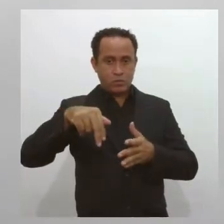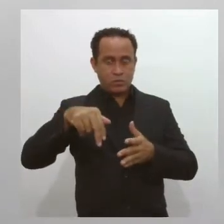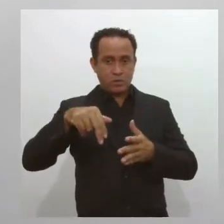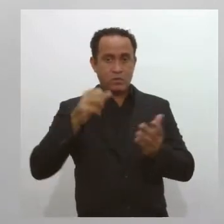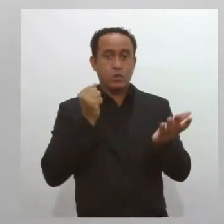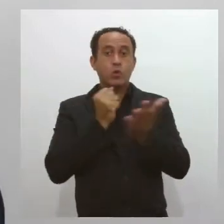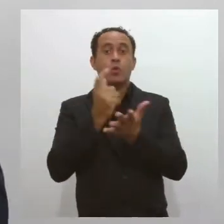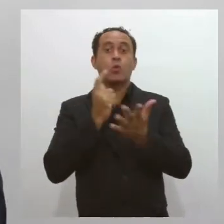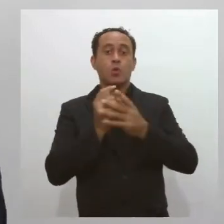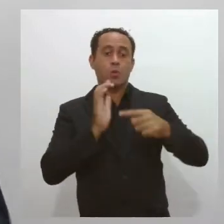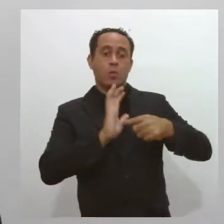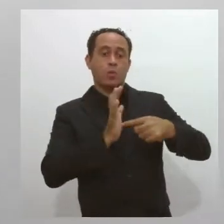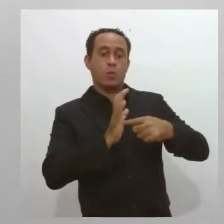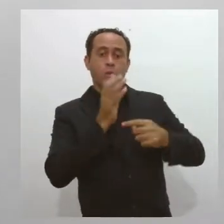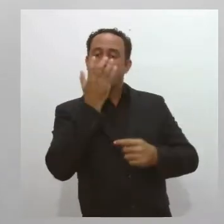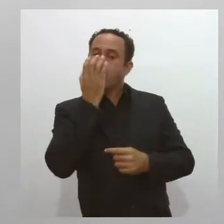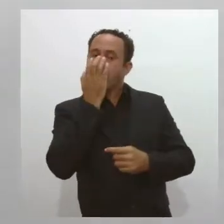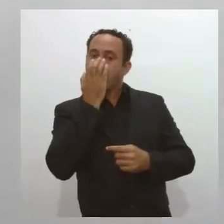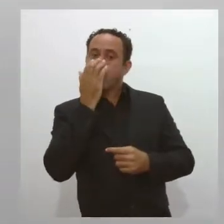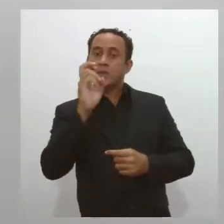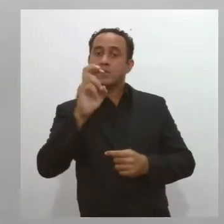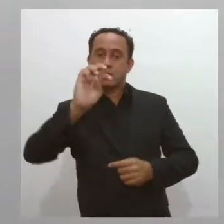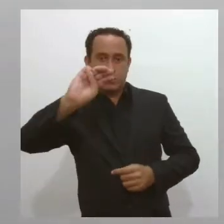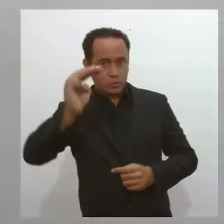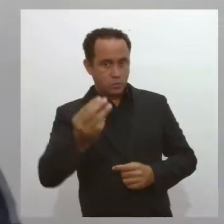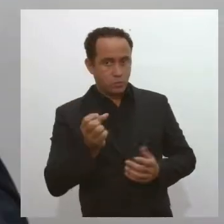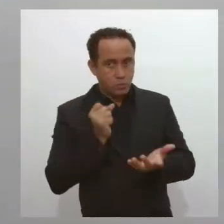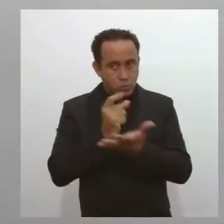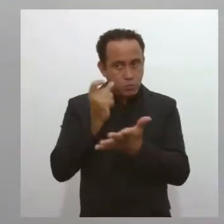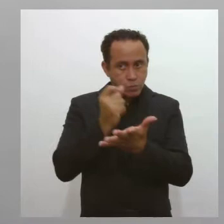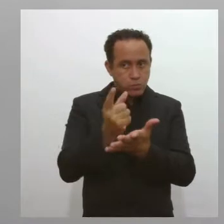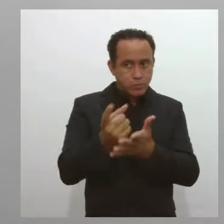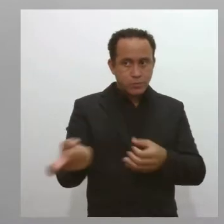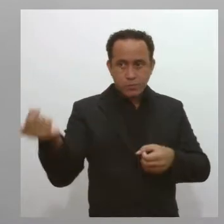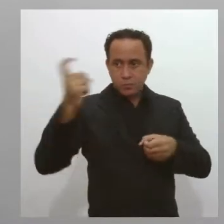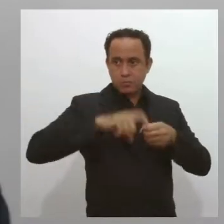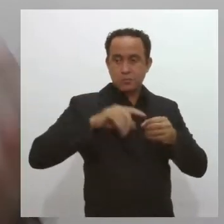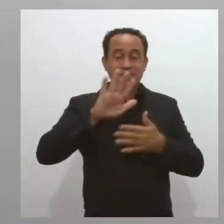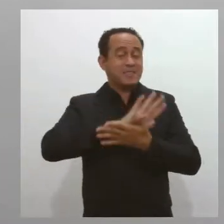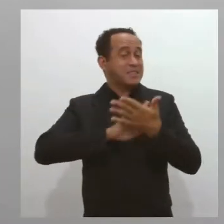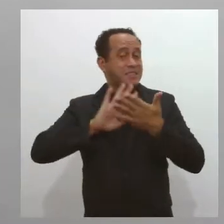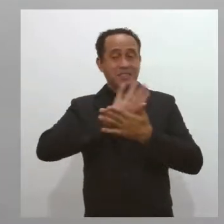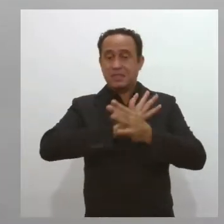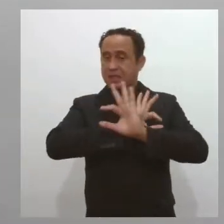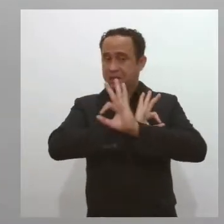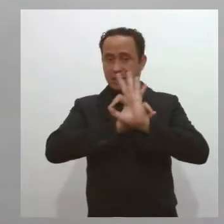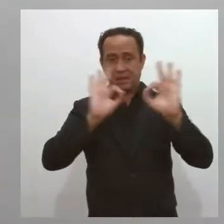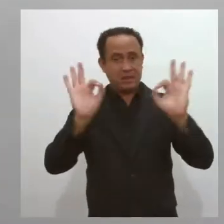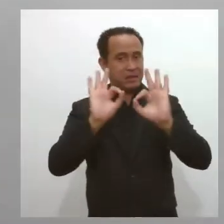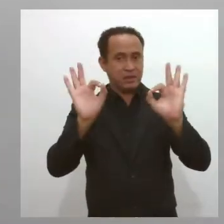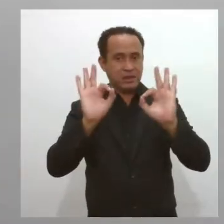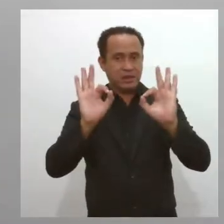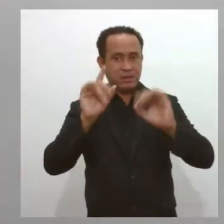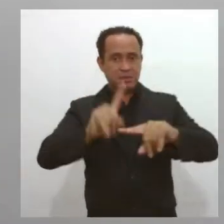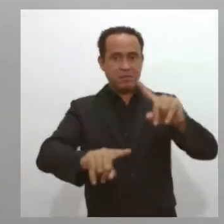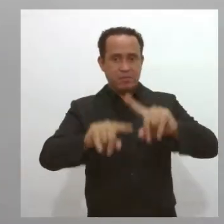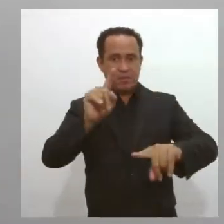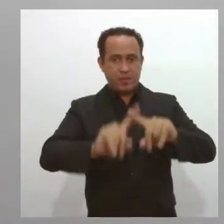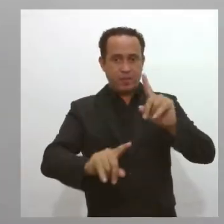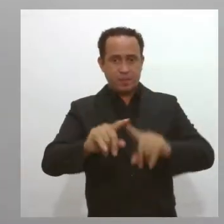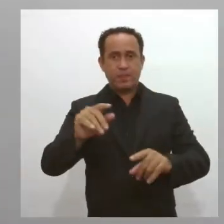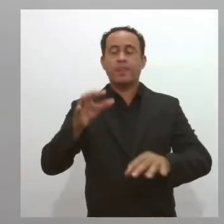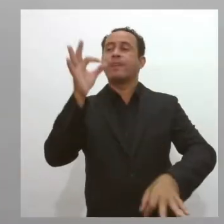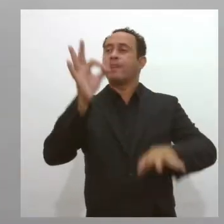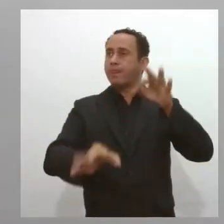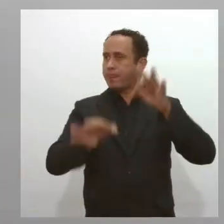passado, consórcio que levou mais de 5 milhões do Estado de Sergipe e não entregou nenhum respirador. E aí temos agora a ciência que o Tribunal de